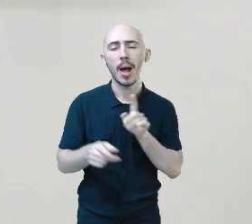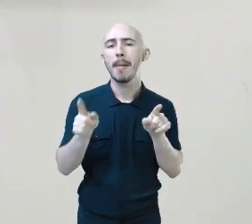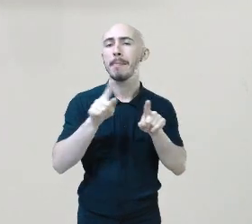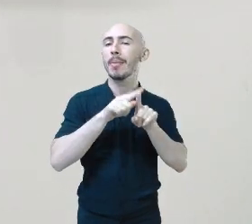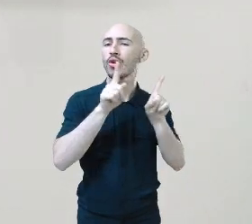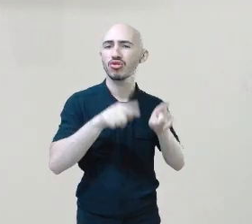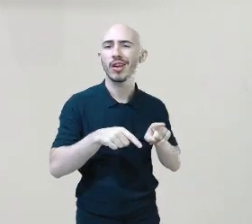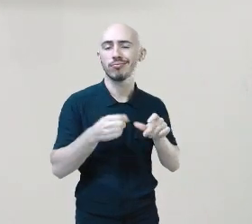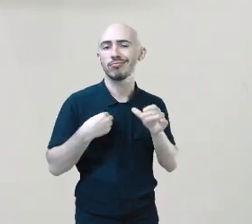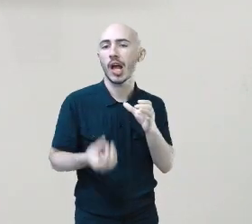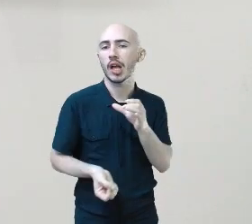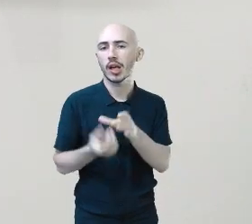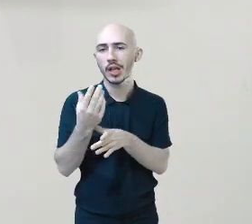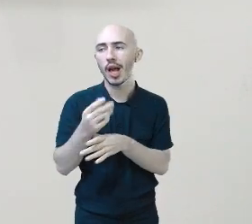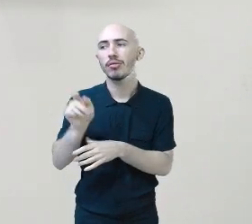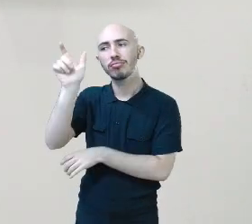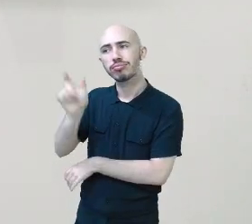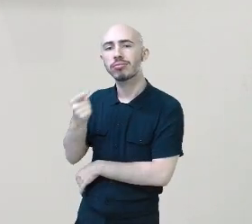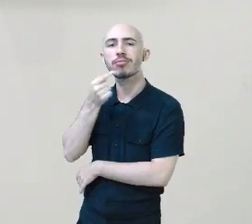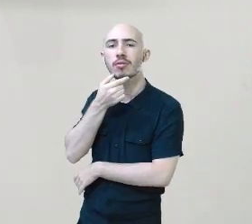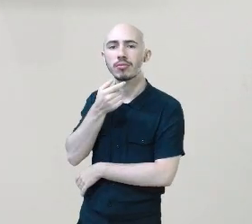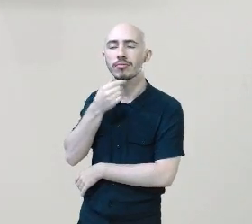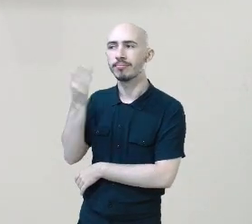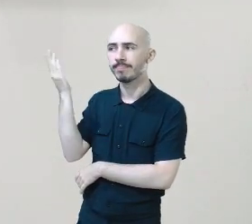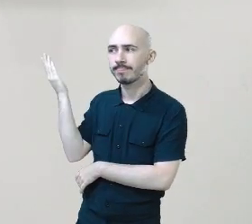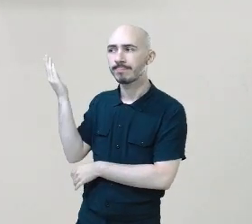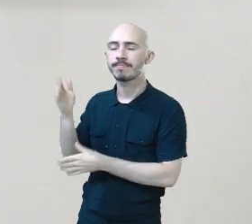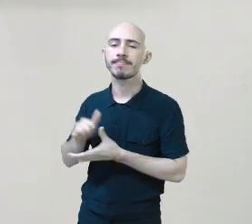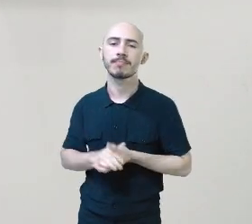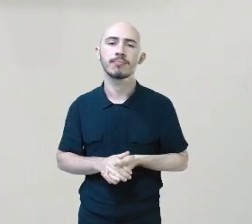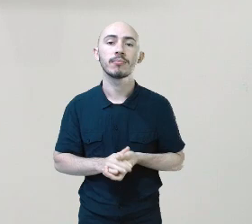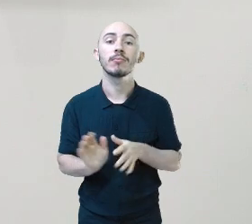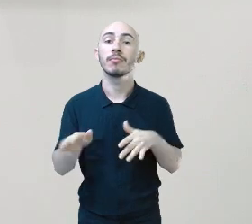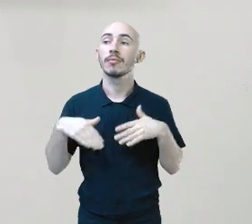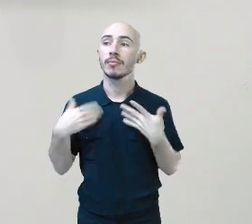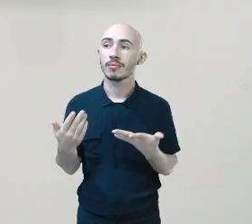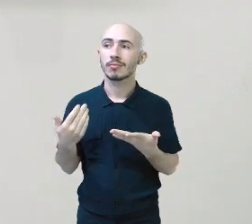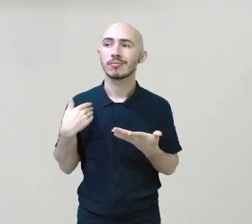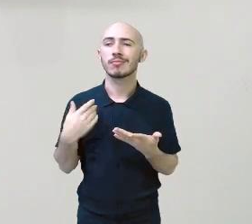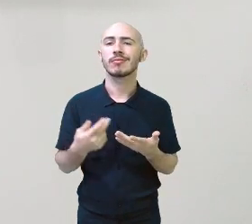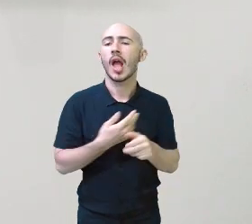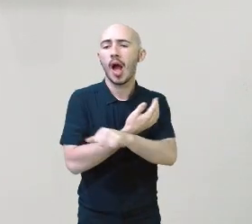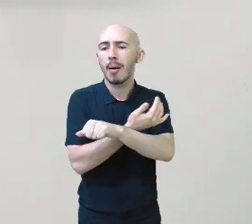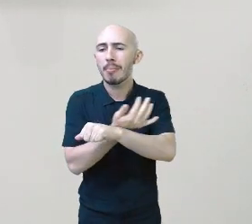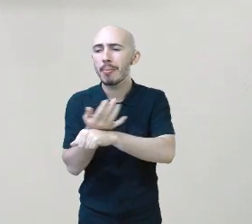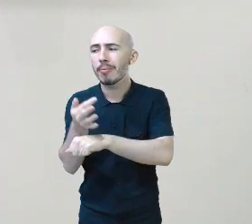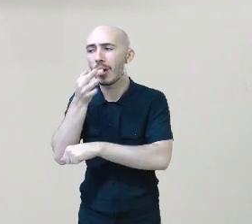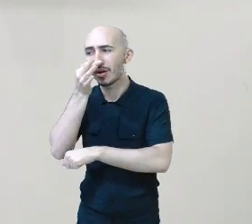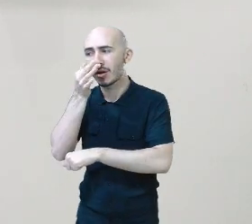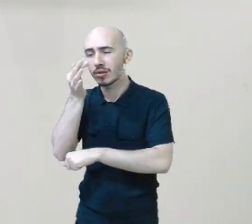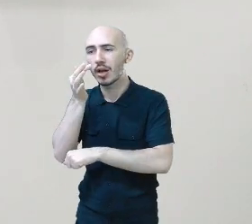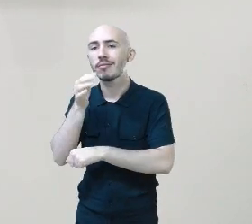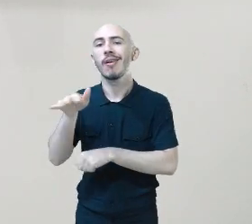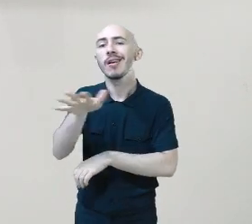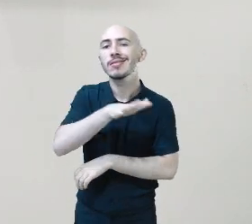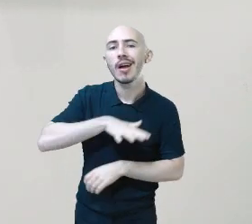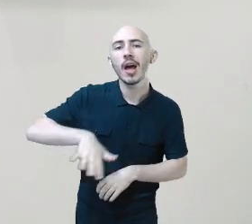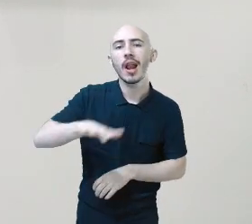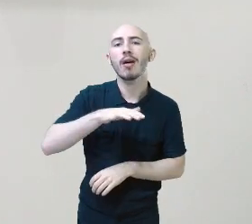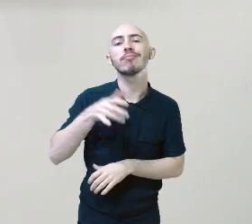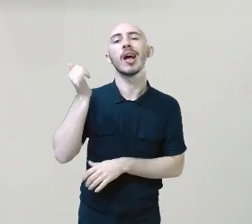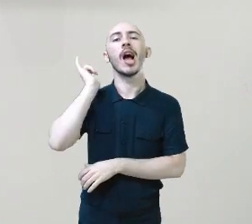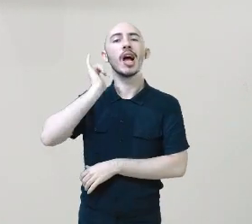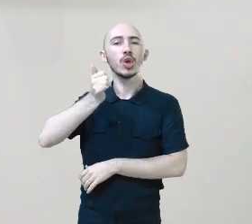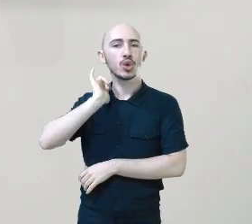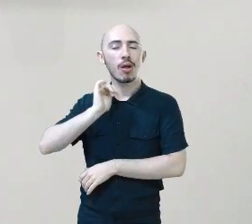projetos encabeçados por esse artista. E esses projetos, esses jardins públicos contam história,